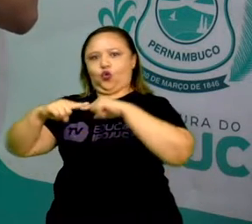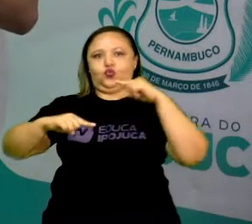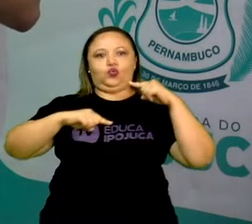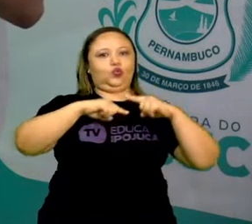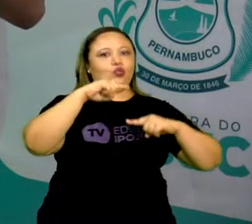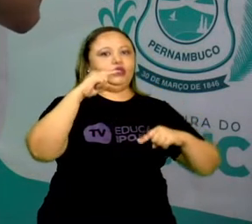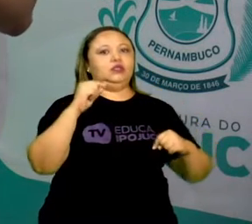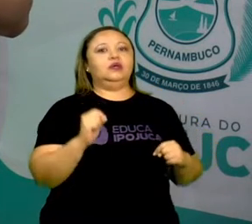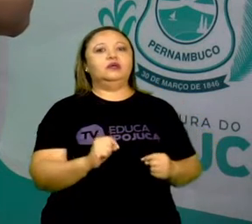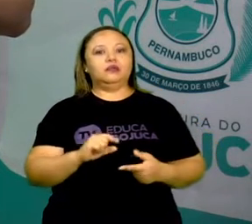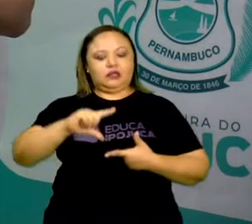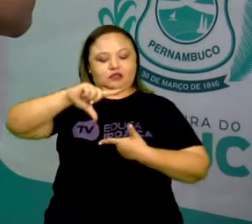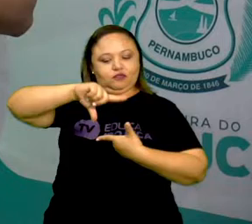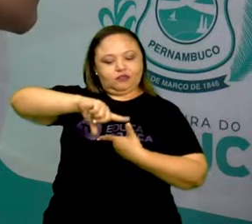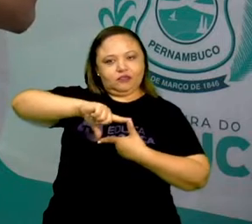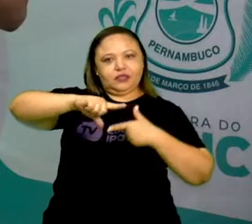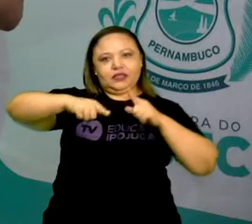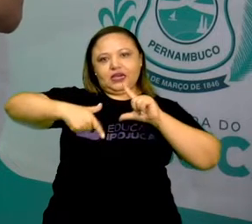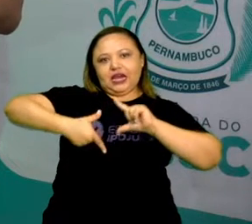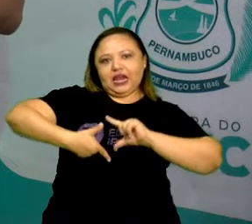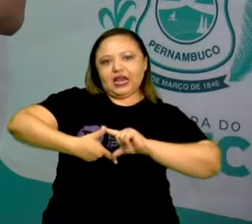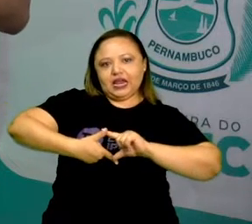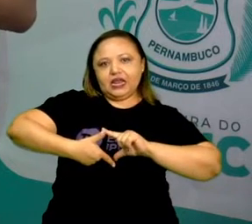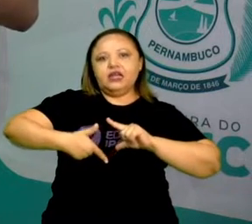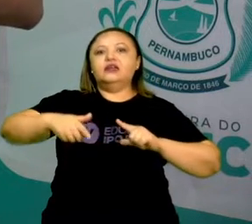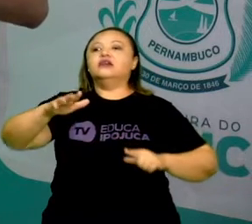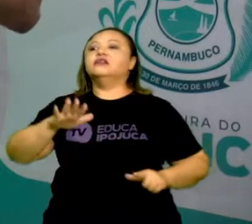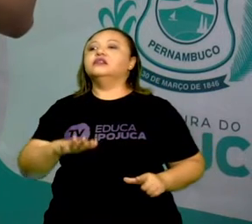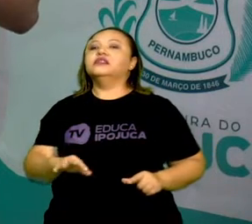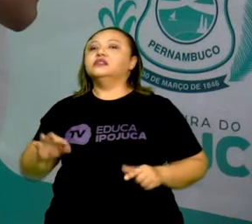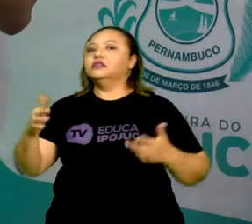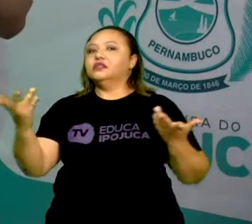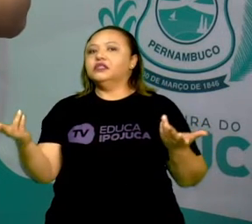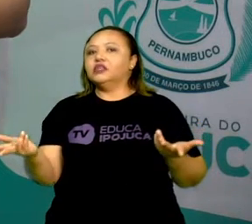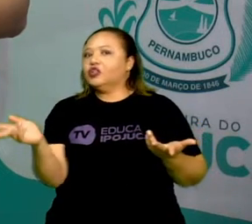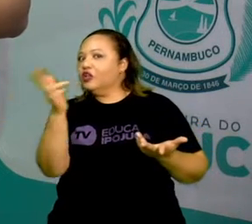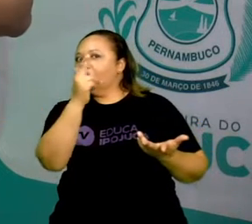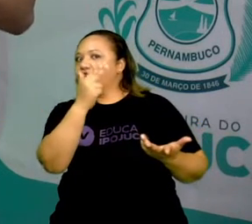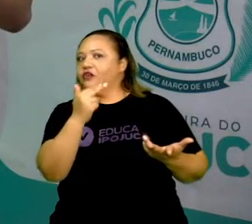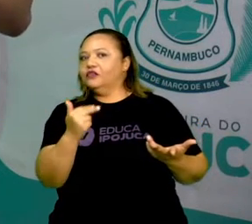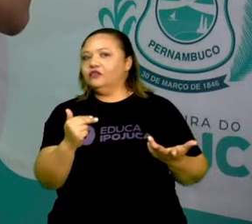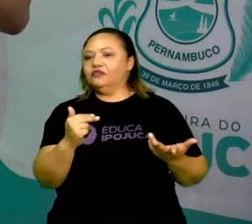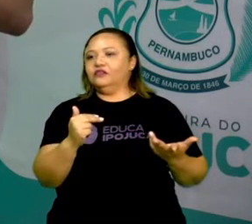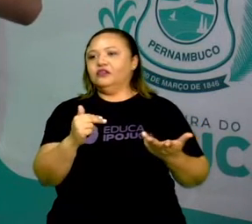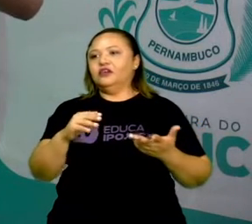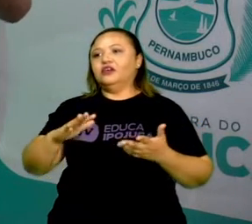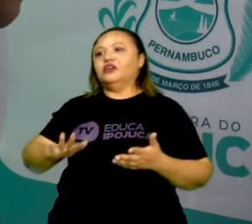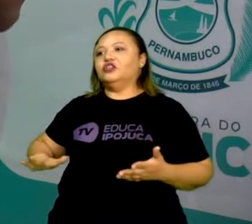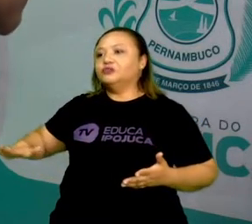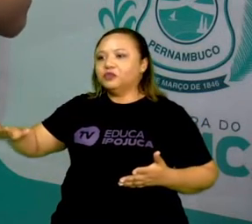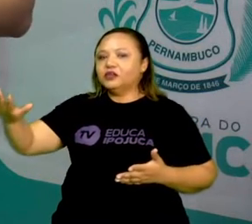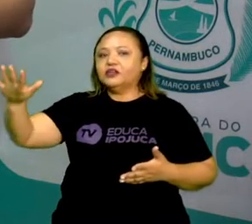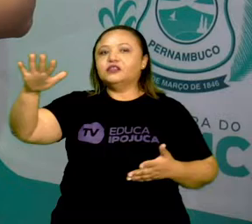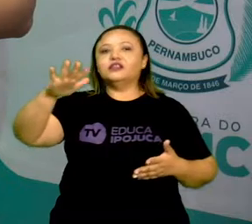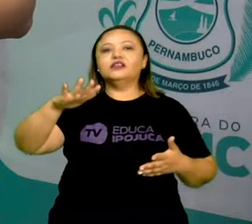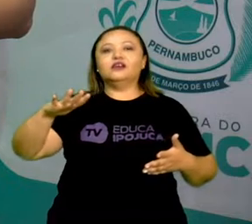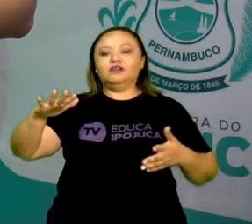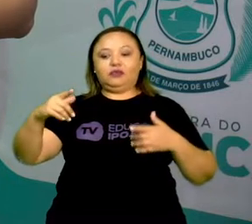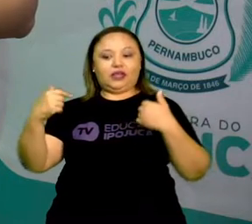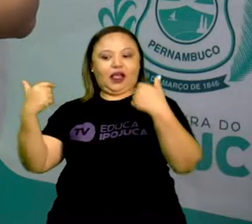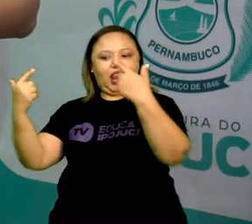Geométrica tem a ver com formas. E espaciais, porque ocupa espaço. Ela tem uma